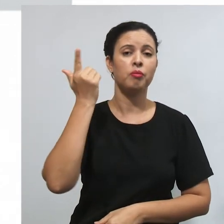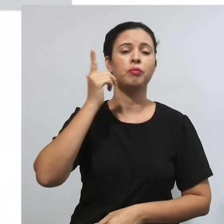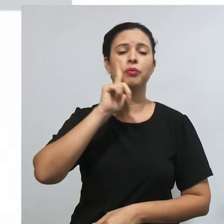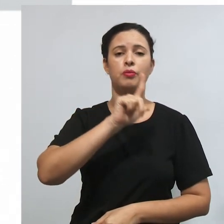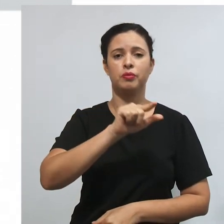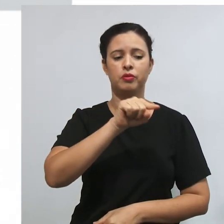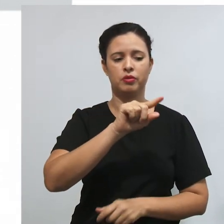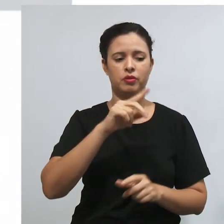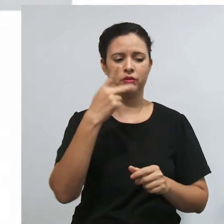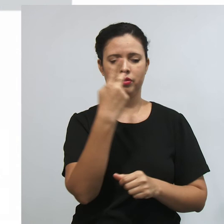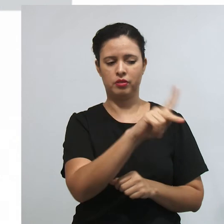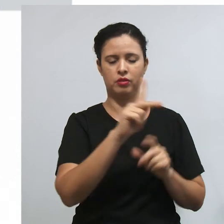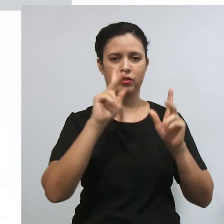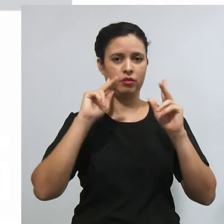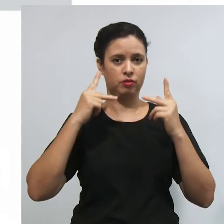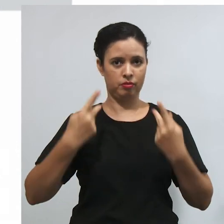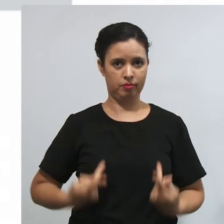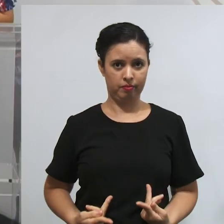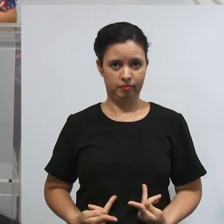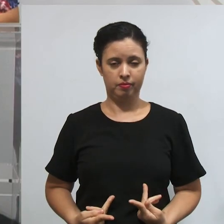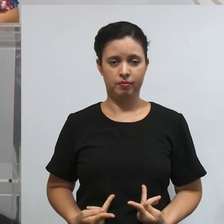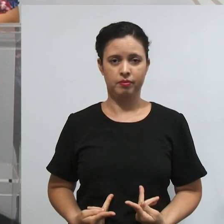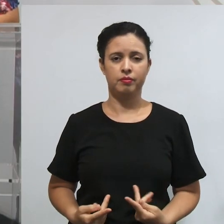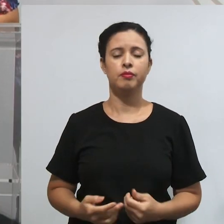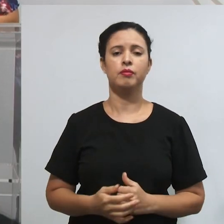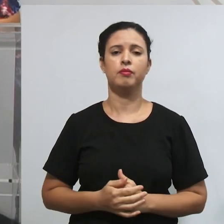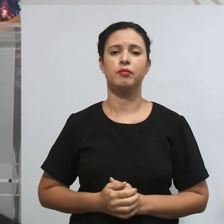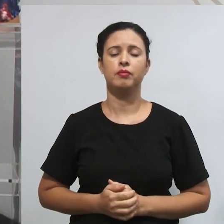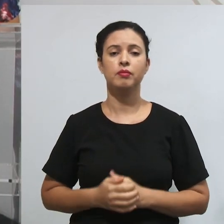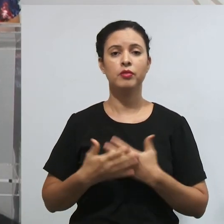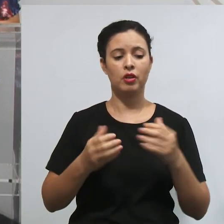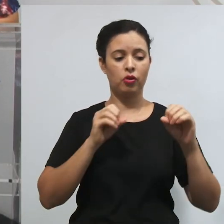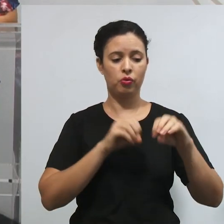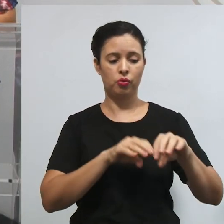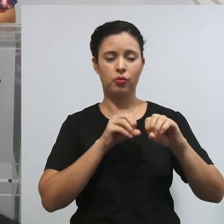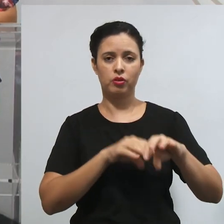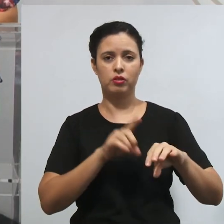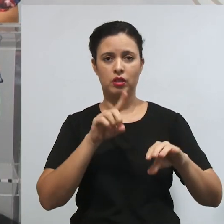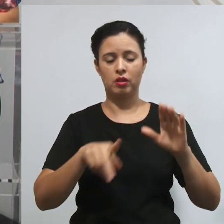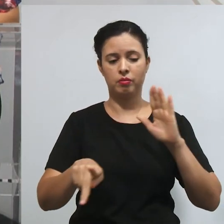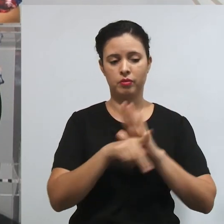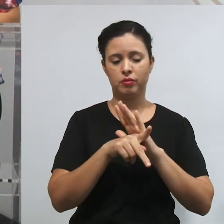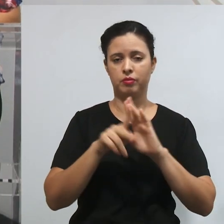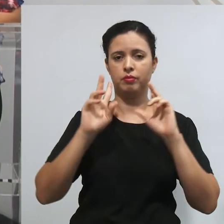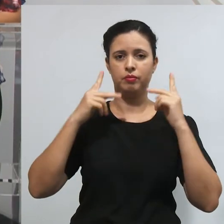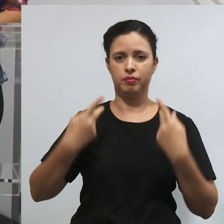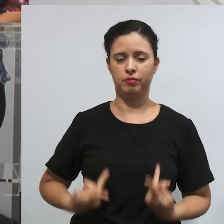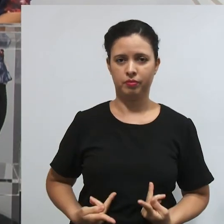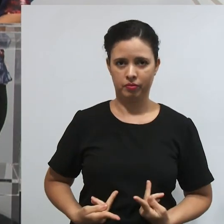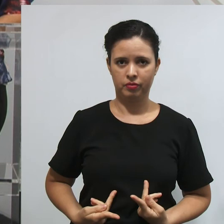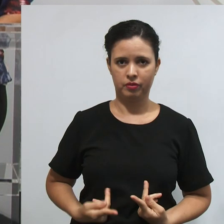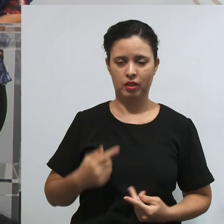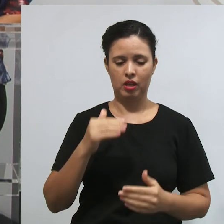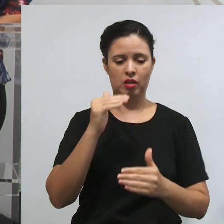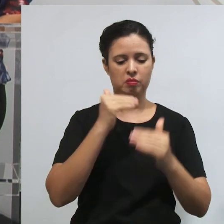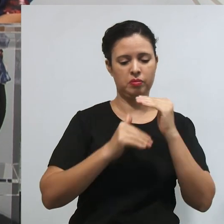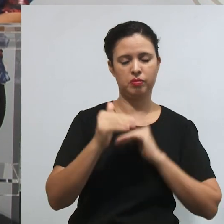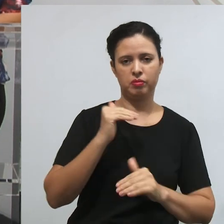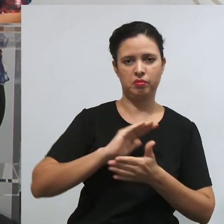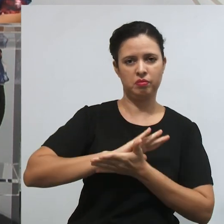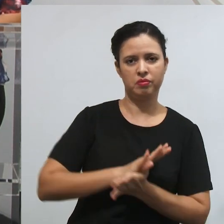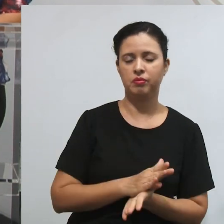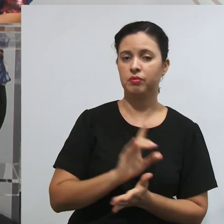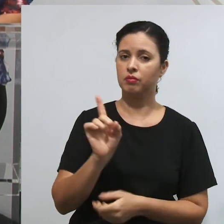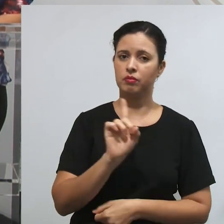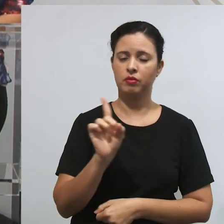tornem humanos. Ou seja, a educação é para humanizar e não para desumanizar.